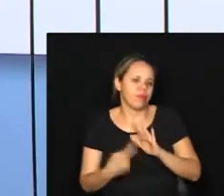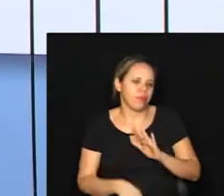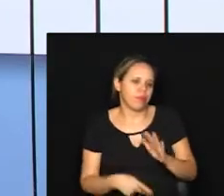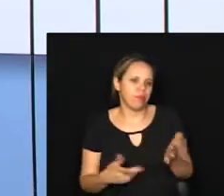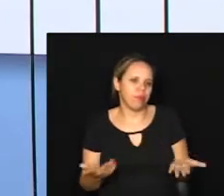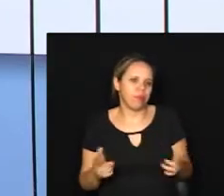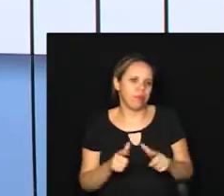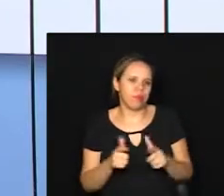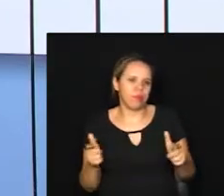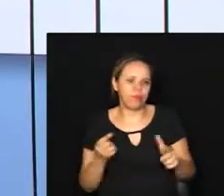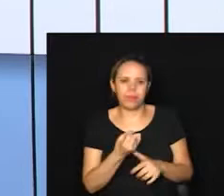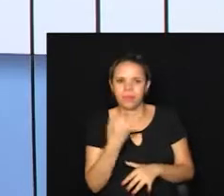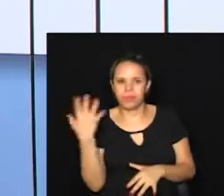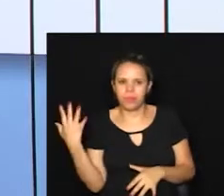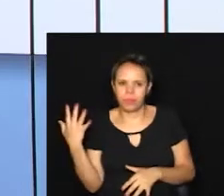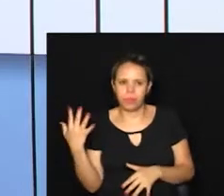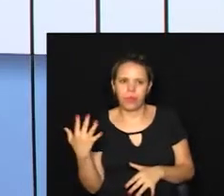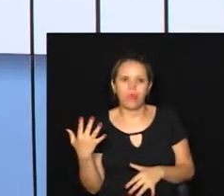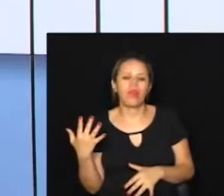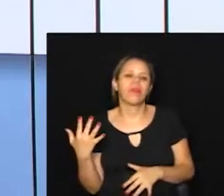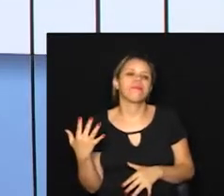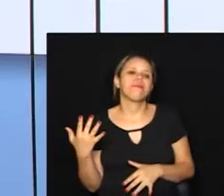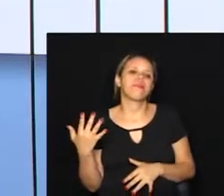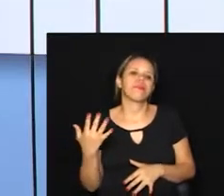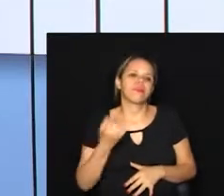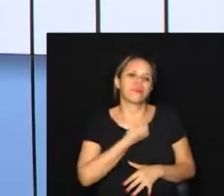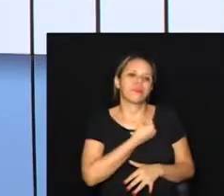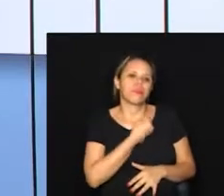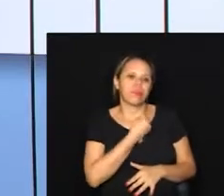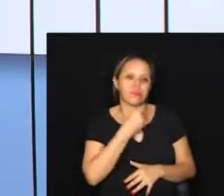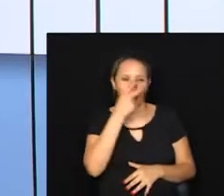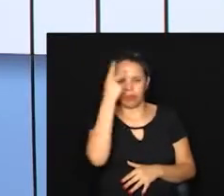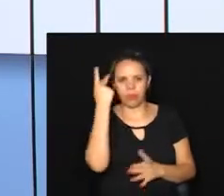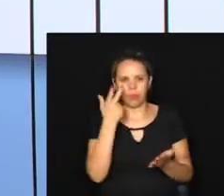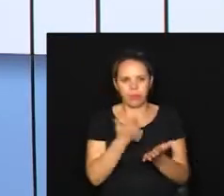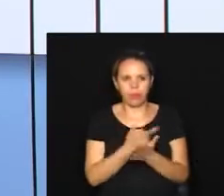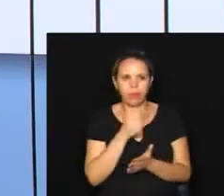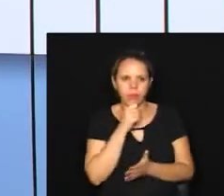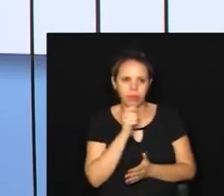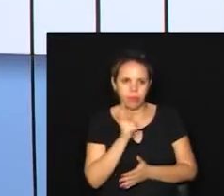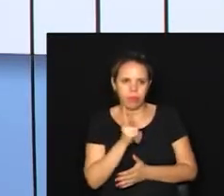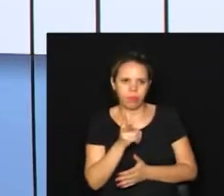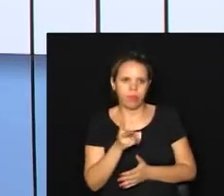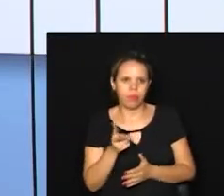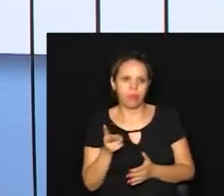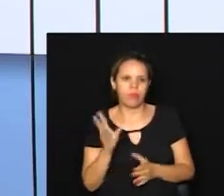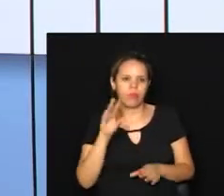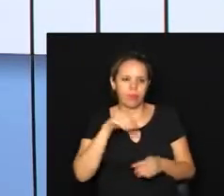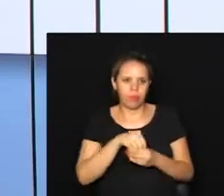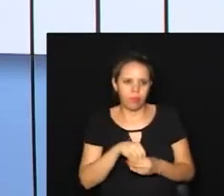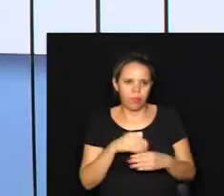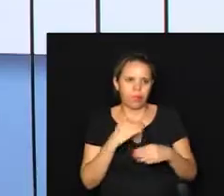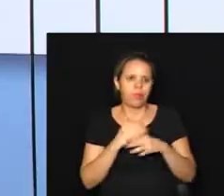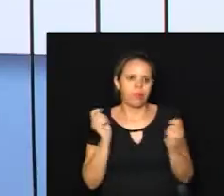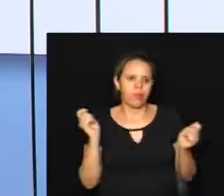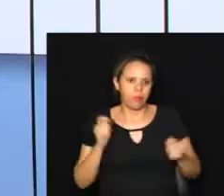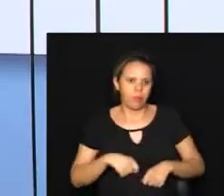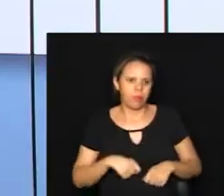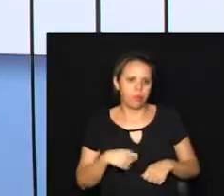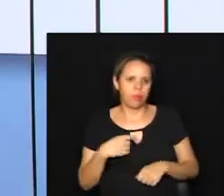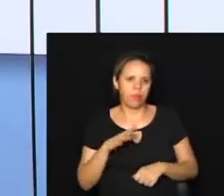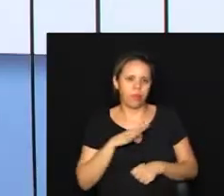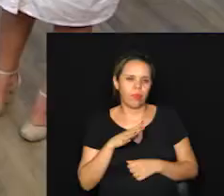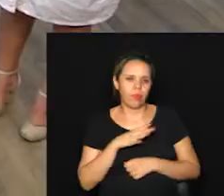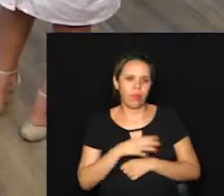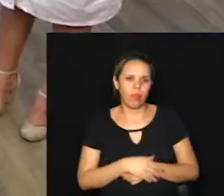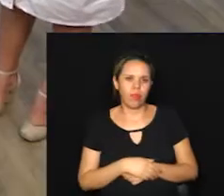que aumentou a porcentagem, mas o número de internados ainda continua dentro do esperado pela nossa